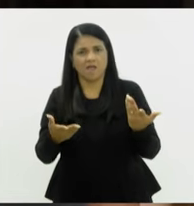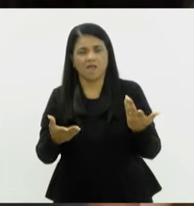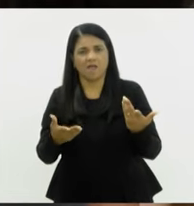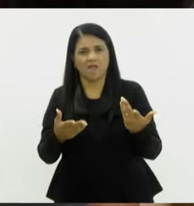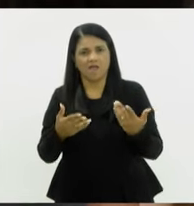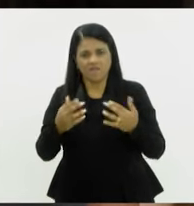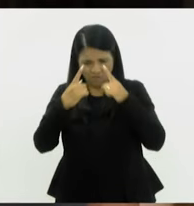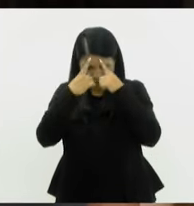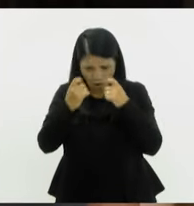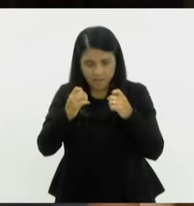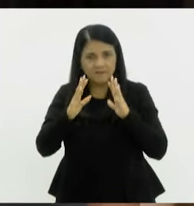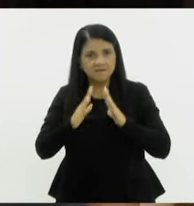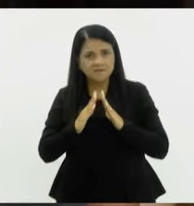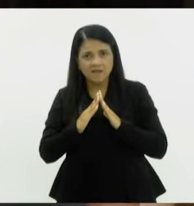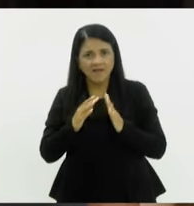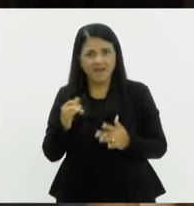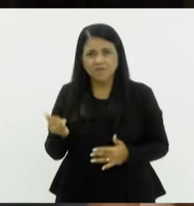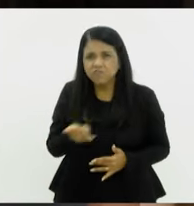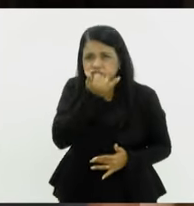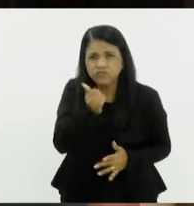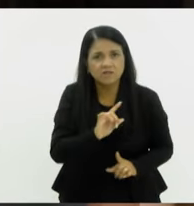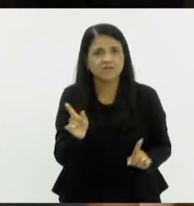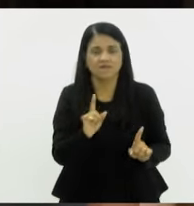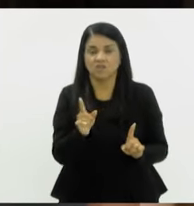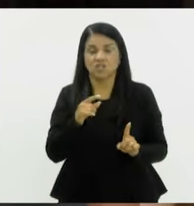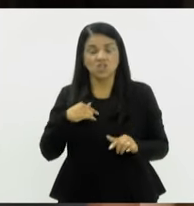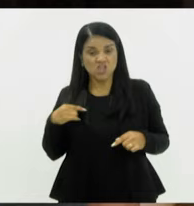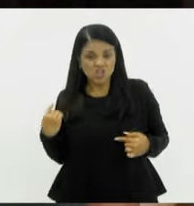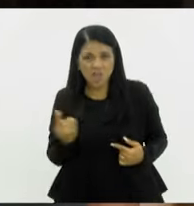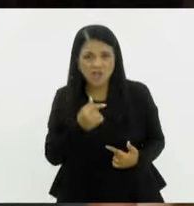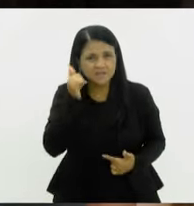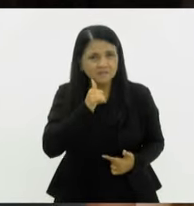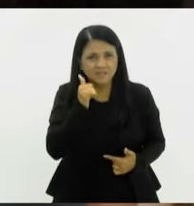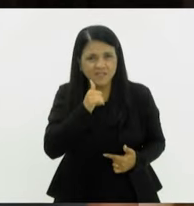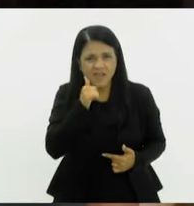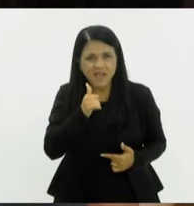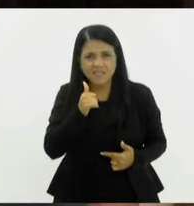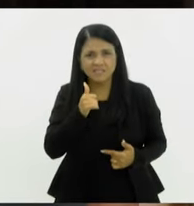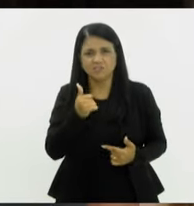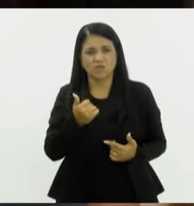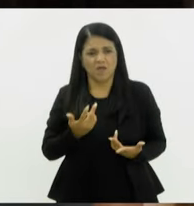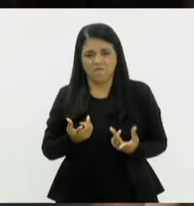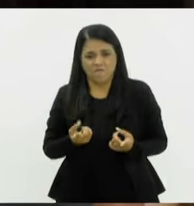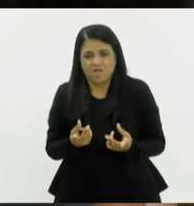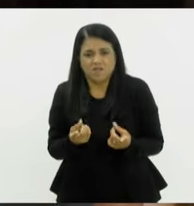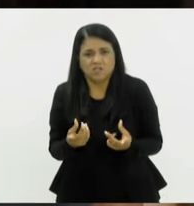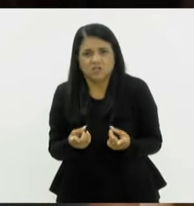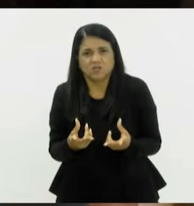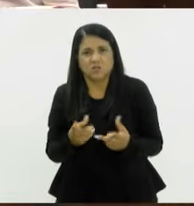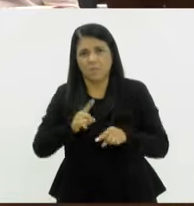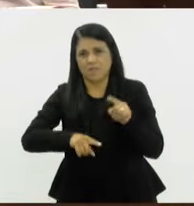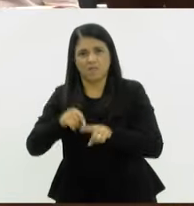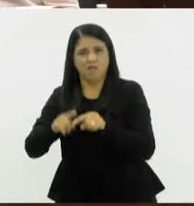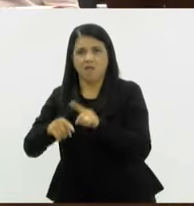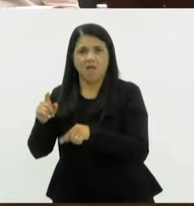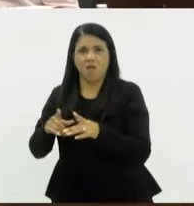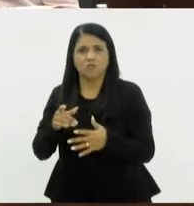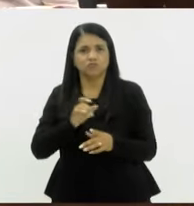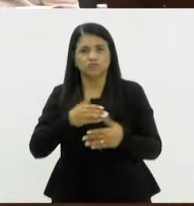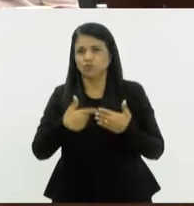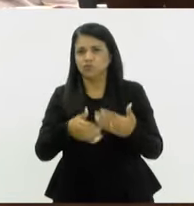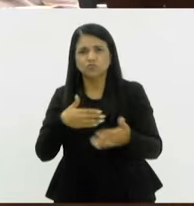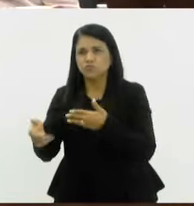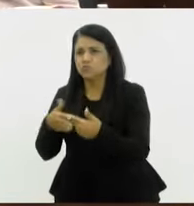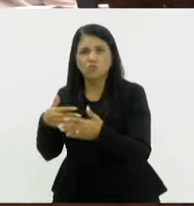acaso Nós não somos propriedade de ninguém Nós não somos mercadoria de ninguém nós não valemos uma cesta